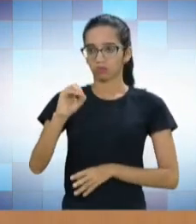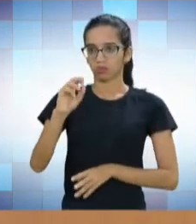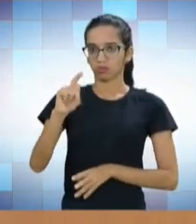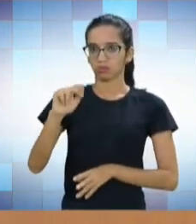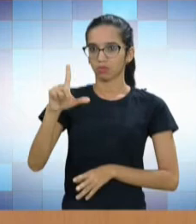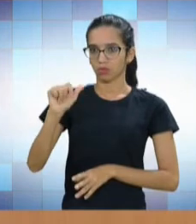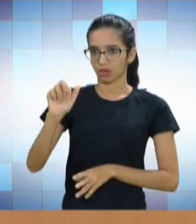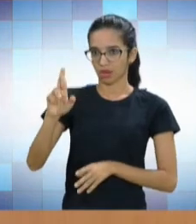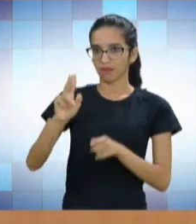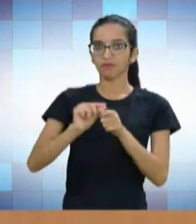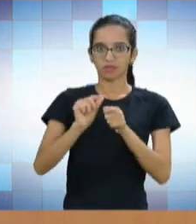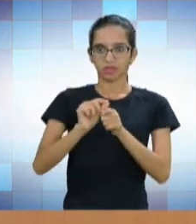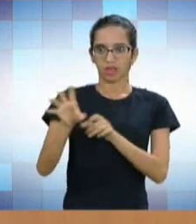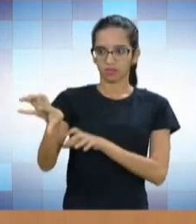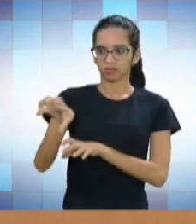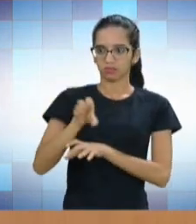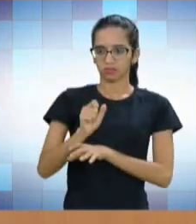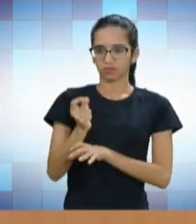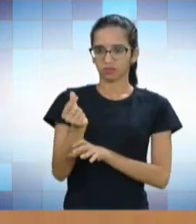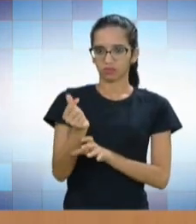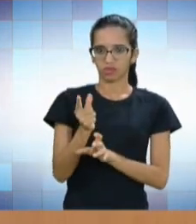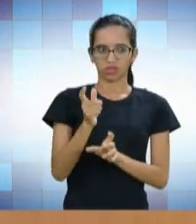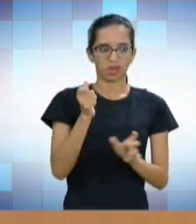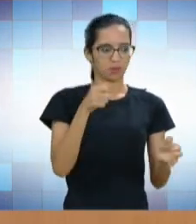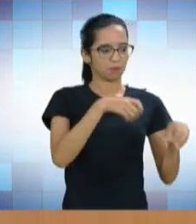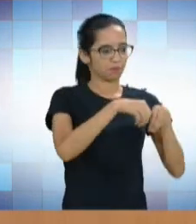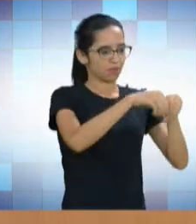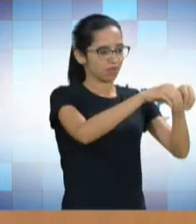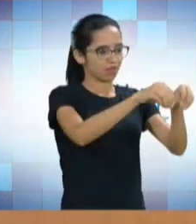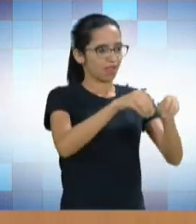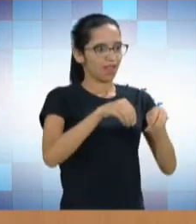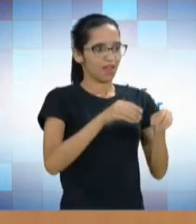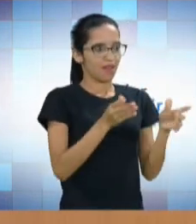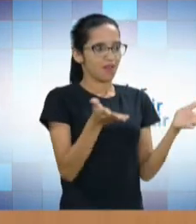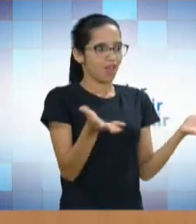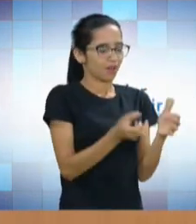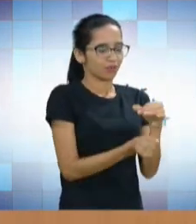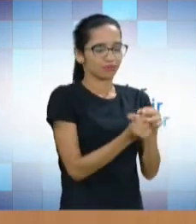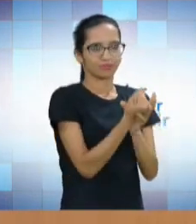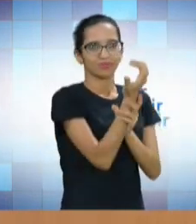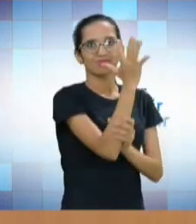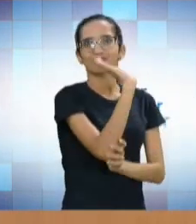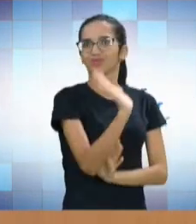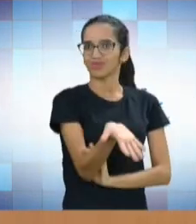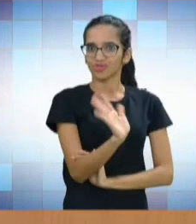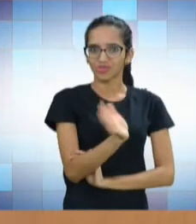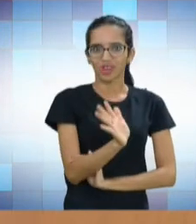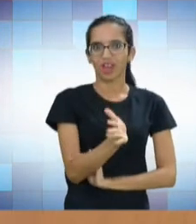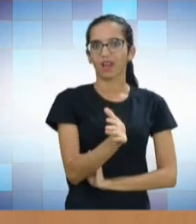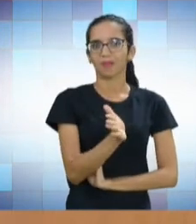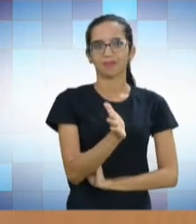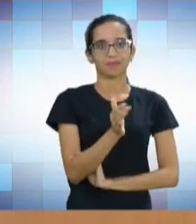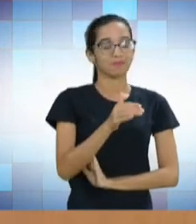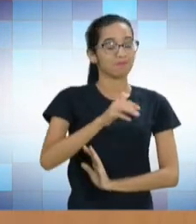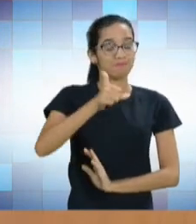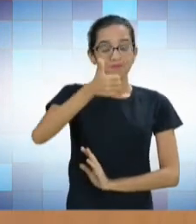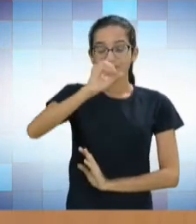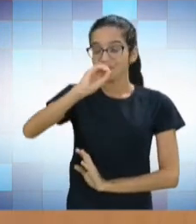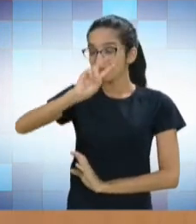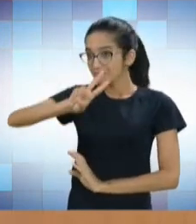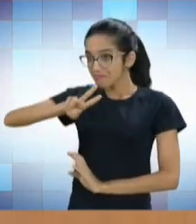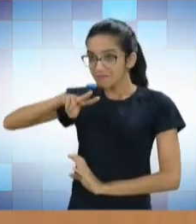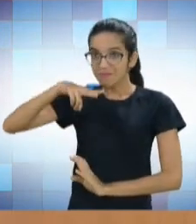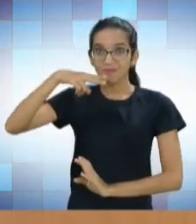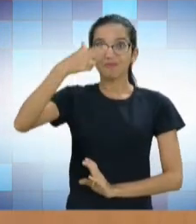populares fizeram empréstimo plantar e agora estão colhendo o resultado é muito muito dez vezes